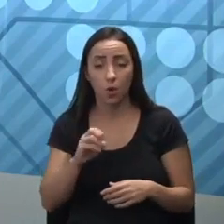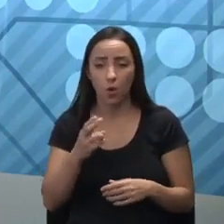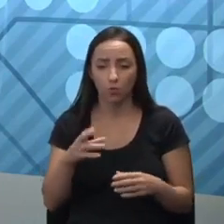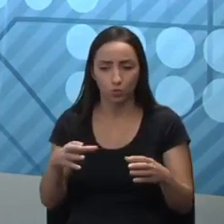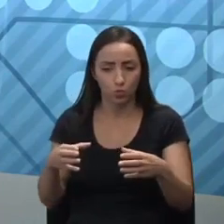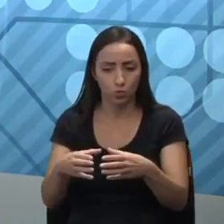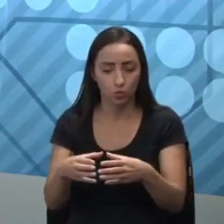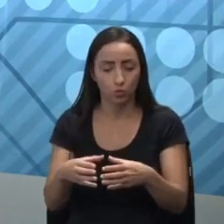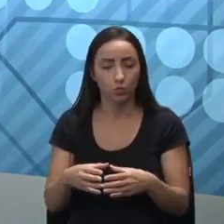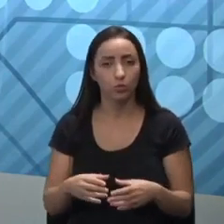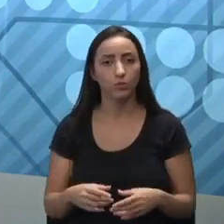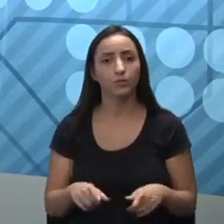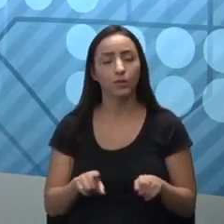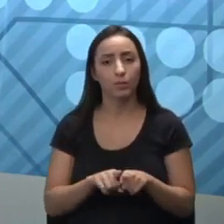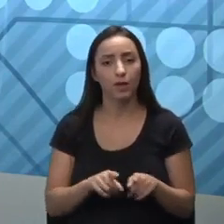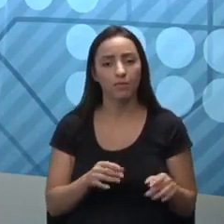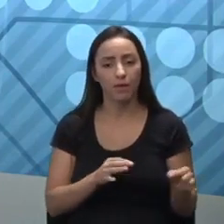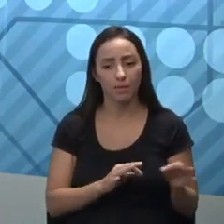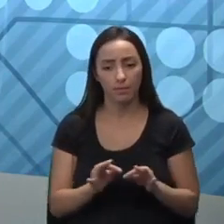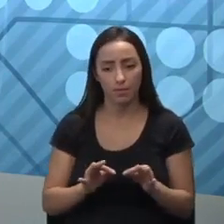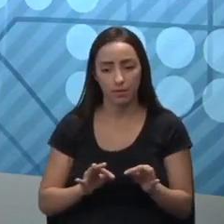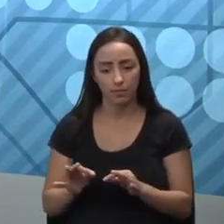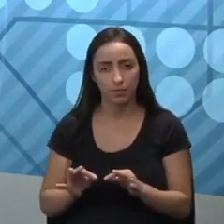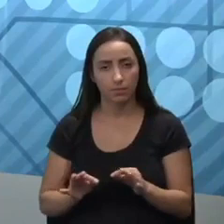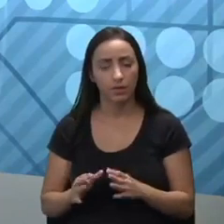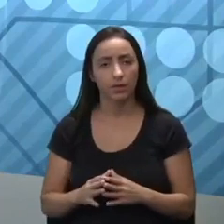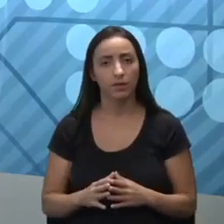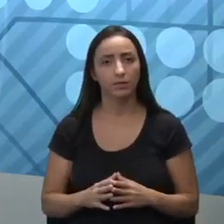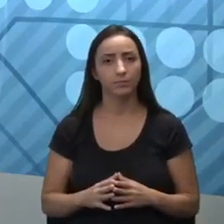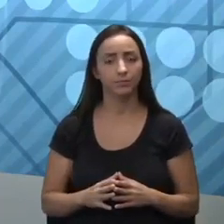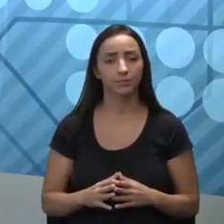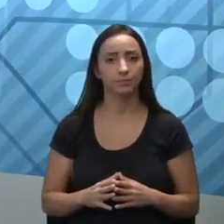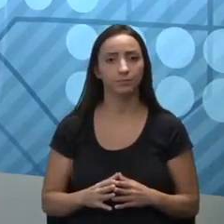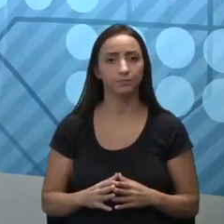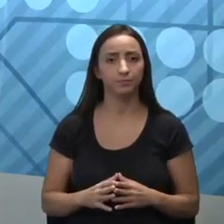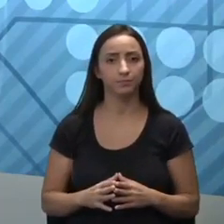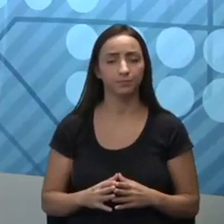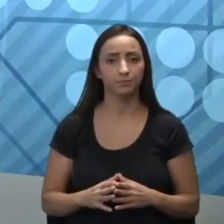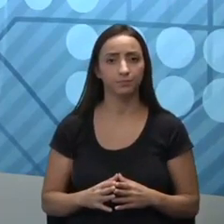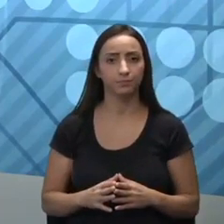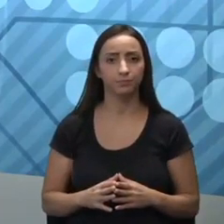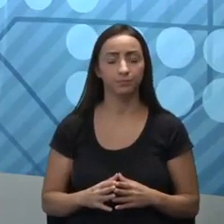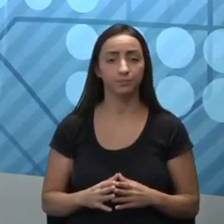grupo. Vai elaborar, então, um planejamento para